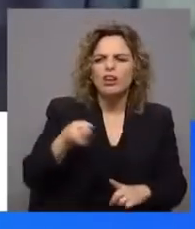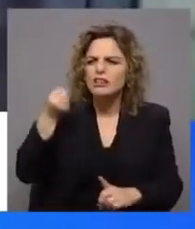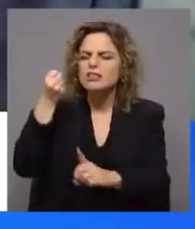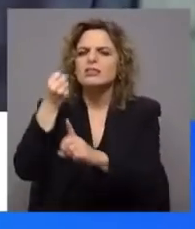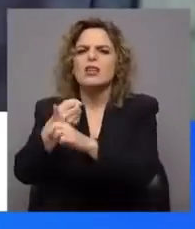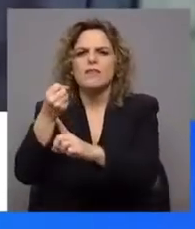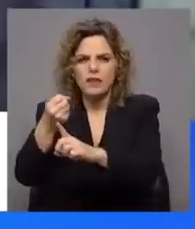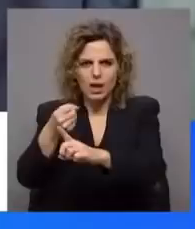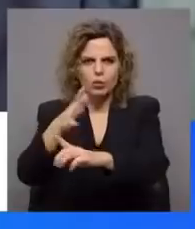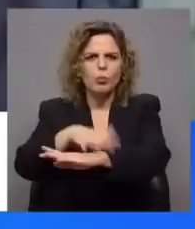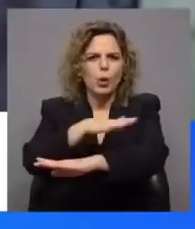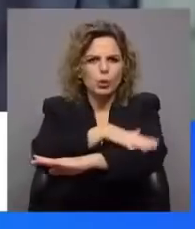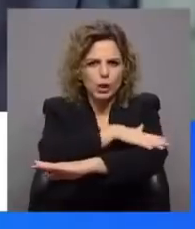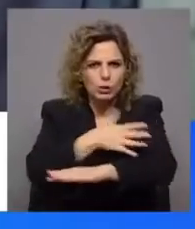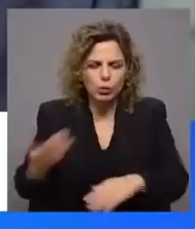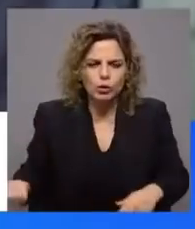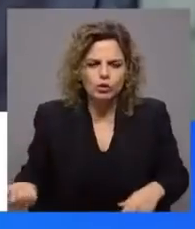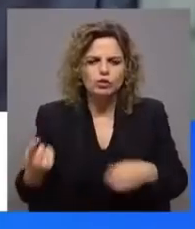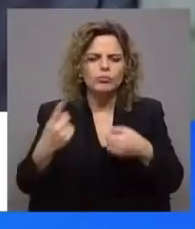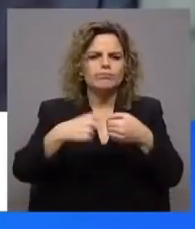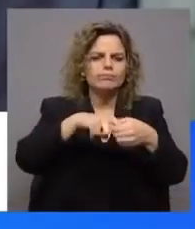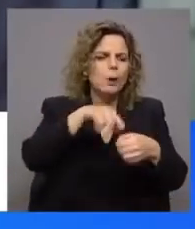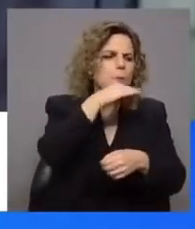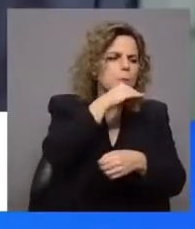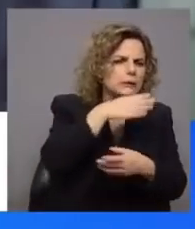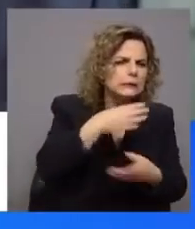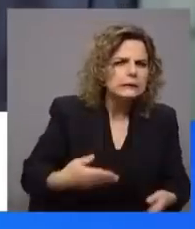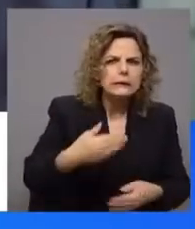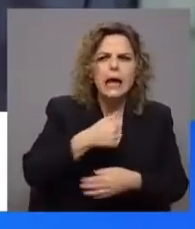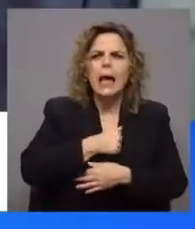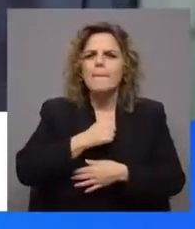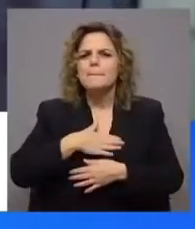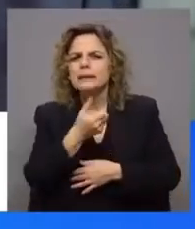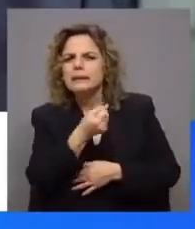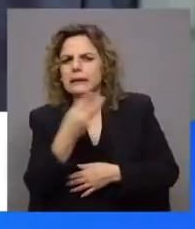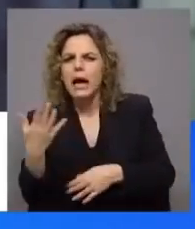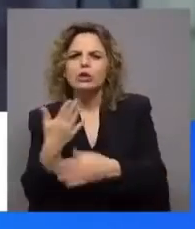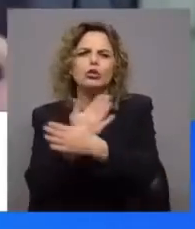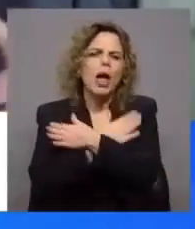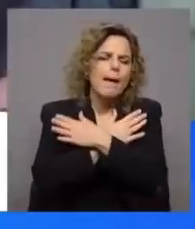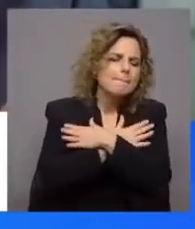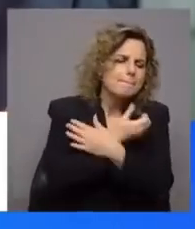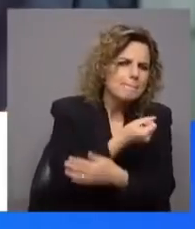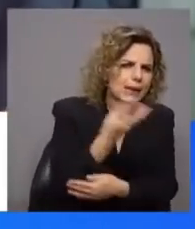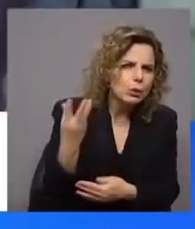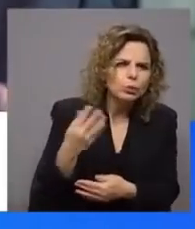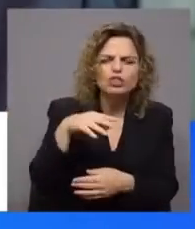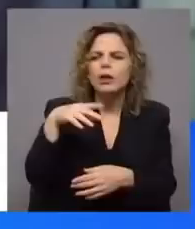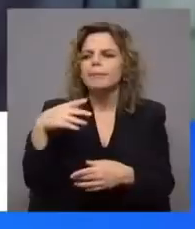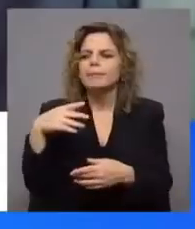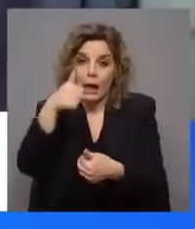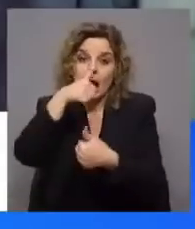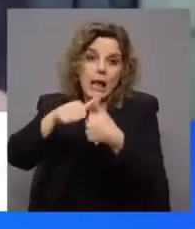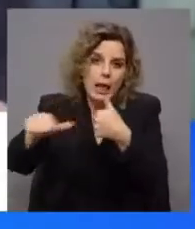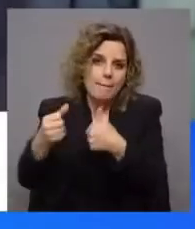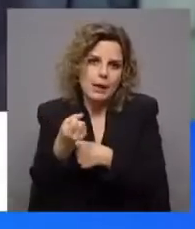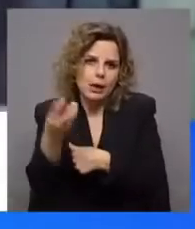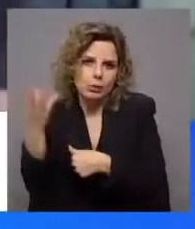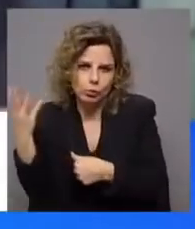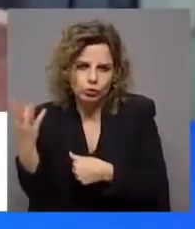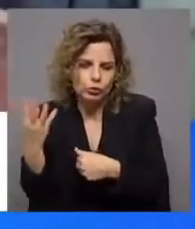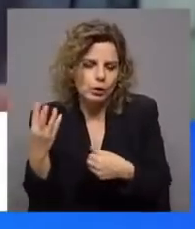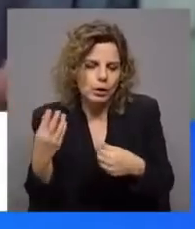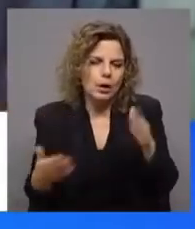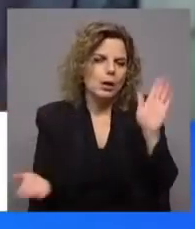procuradores, delegados de polícia, empresários, amigos e inimigos, a mostrar uma